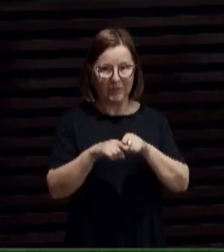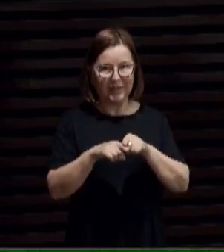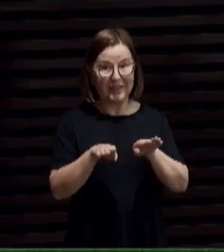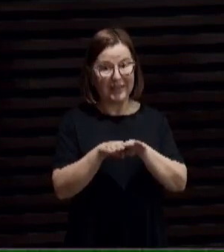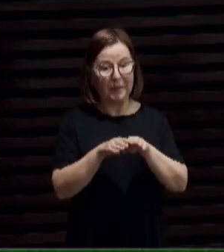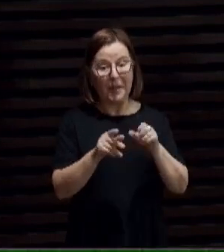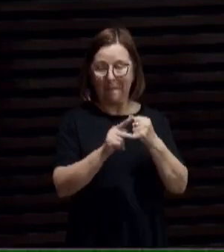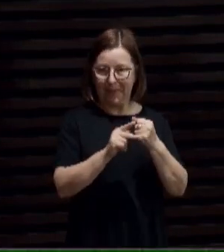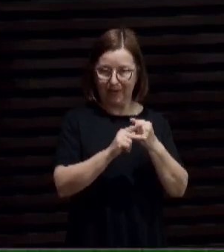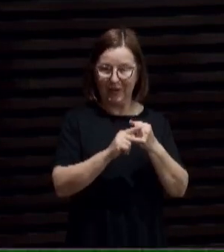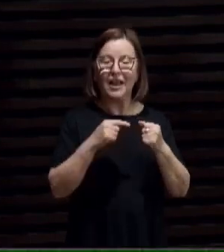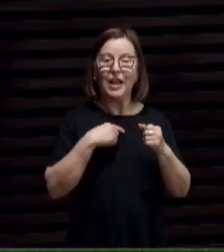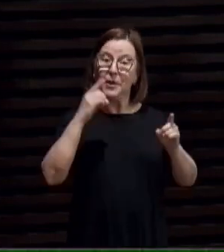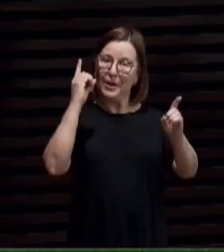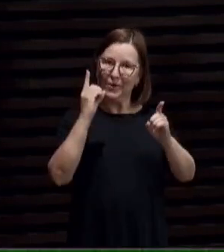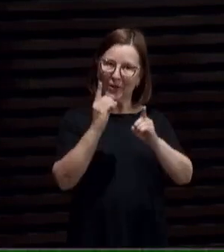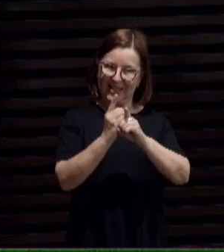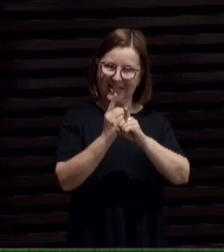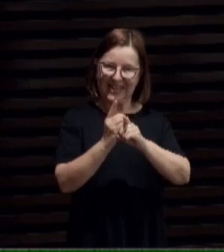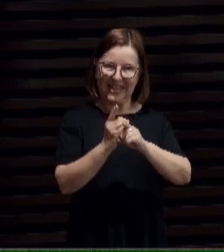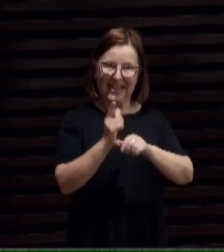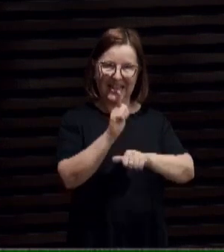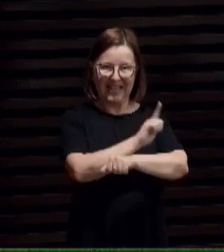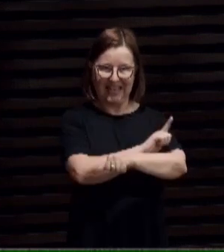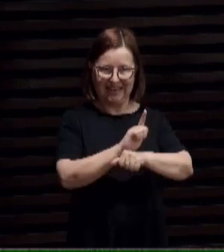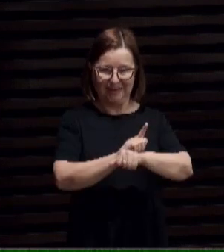na Galileia.